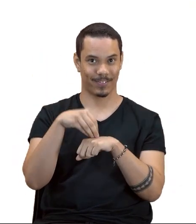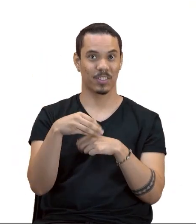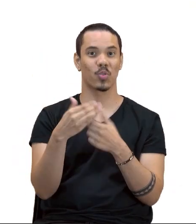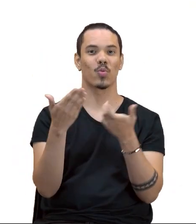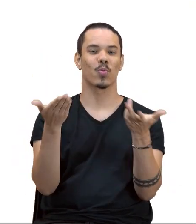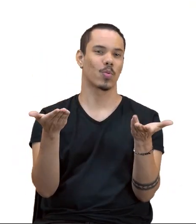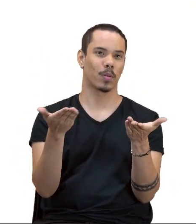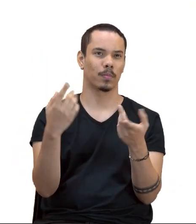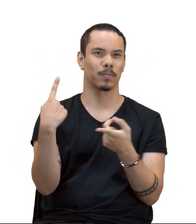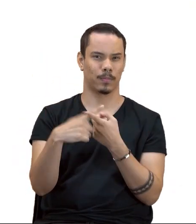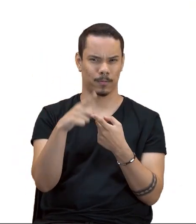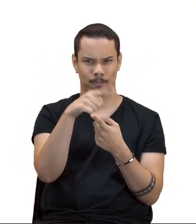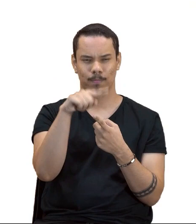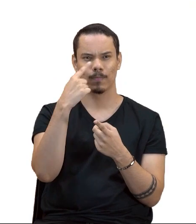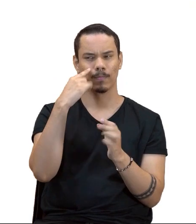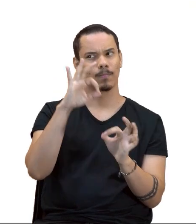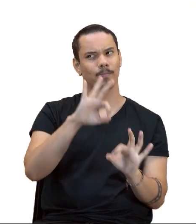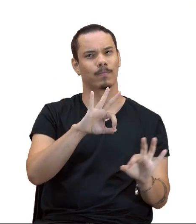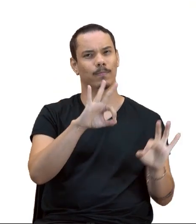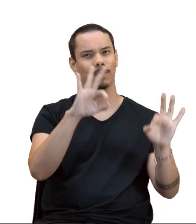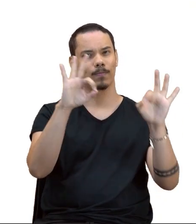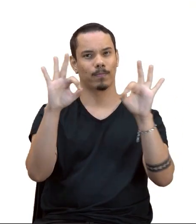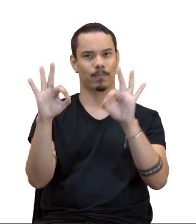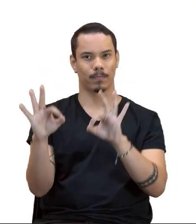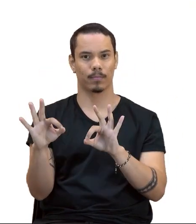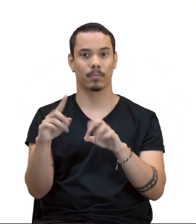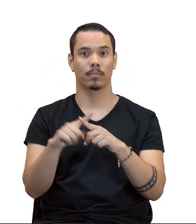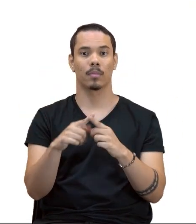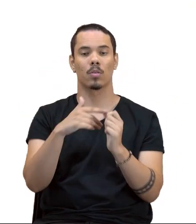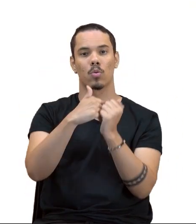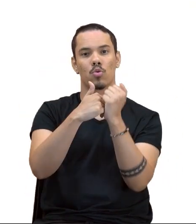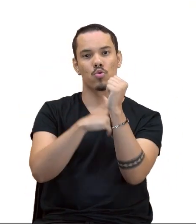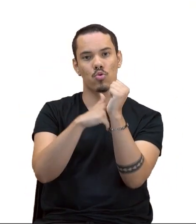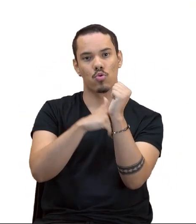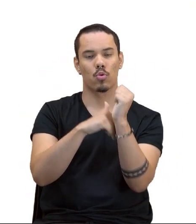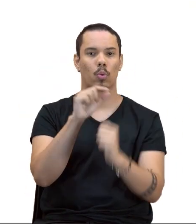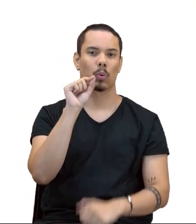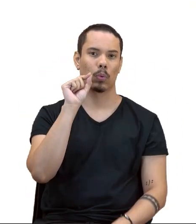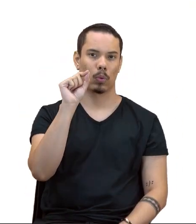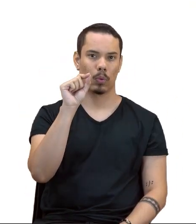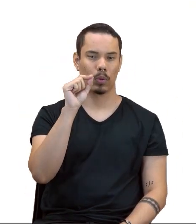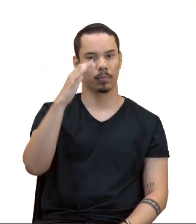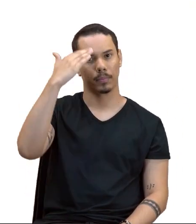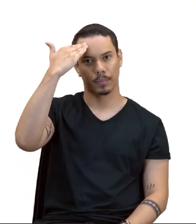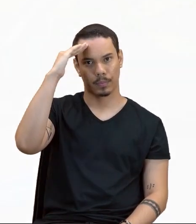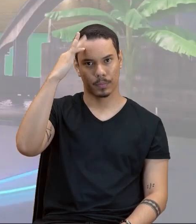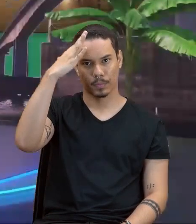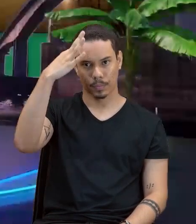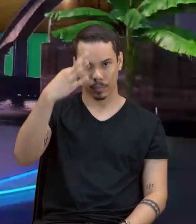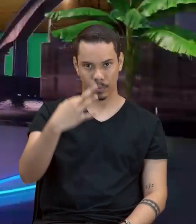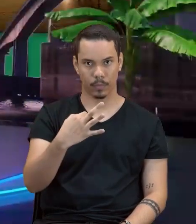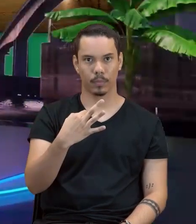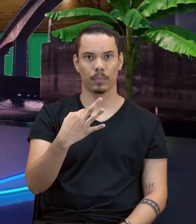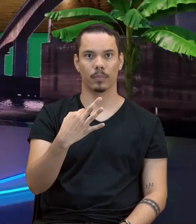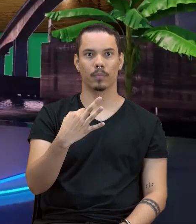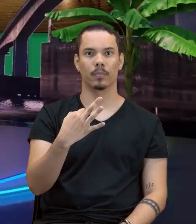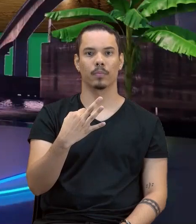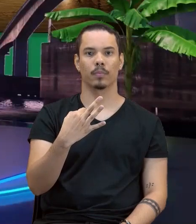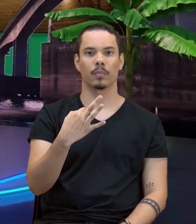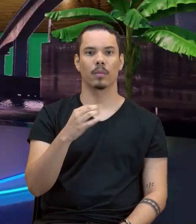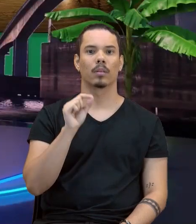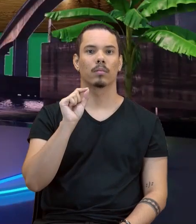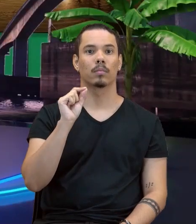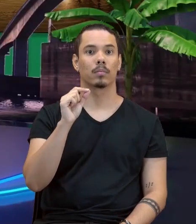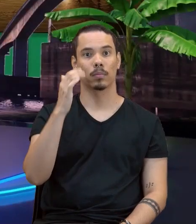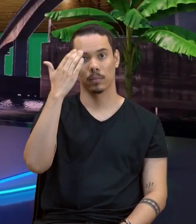que o aluno tem que considerar, mas aí o segredo dessa questão é entender, vem aqui comigo rapidamente, entender